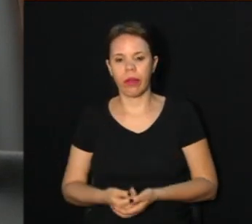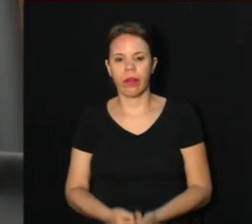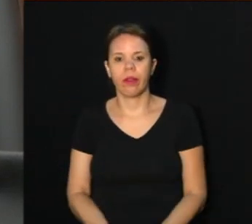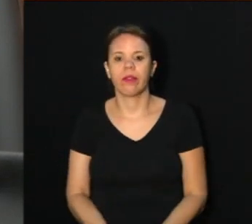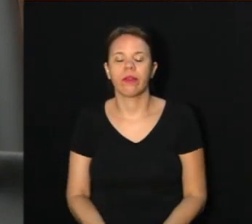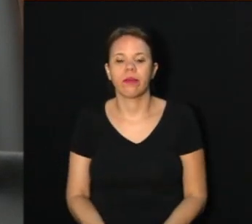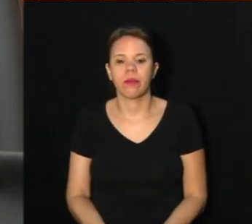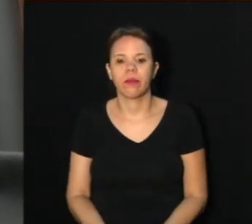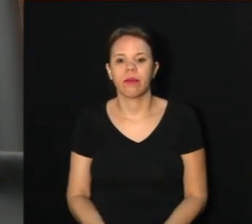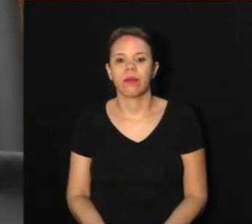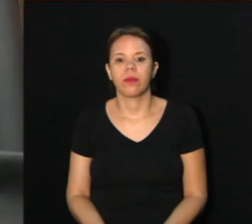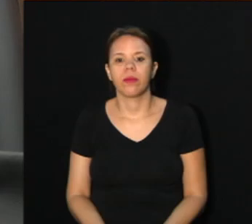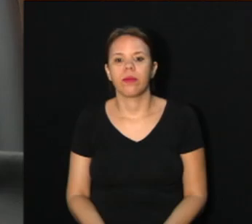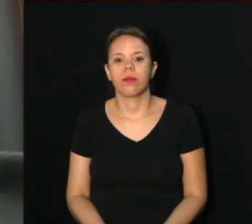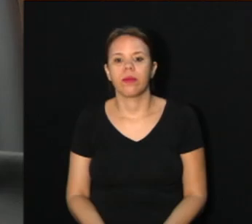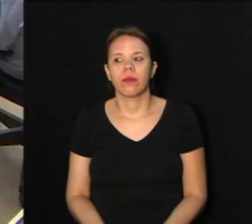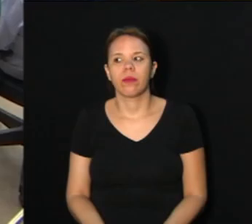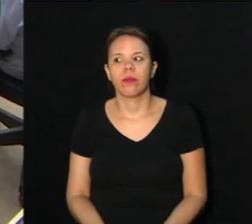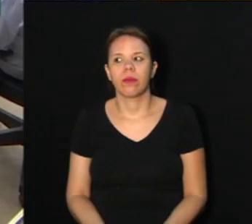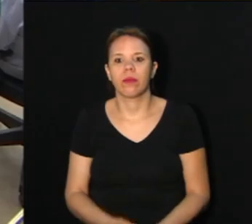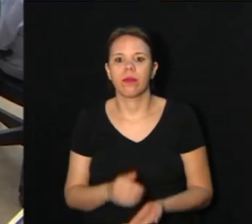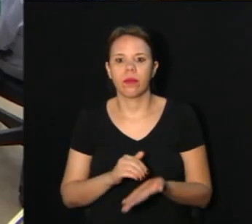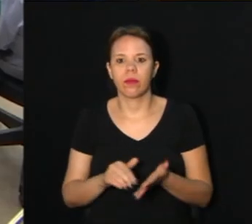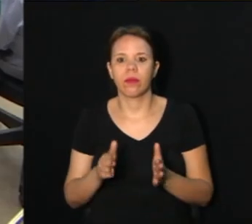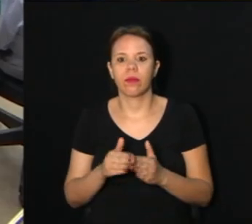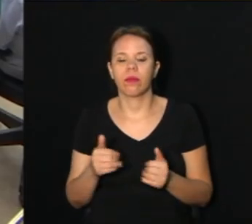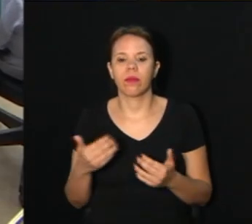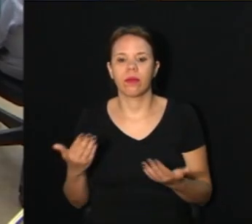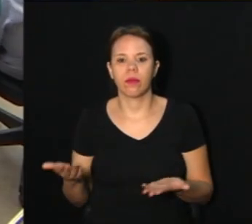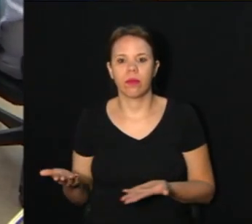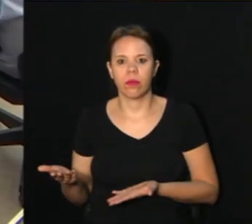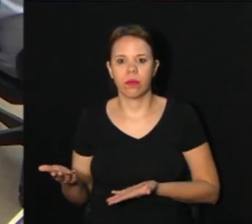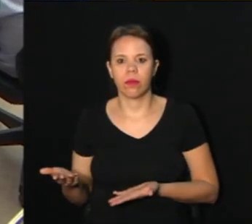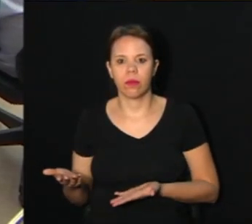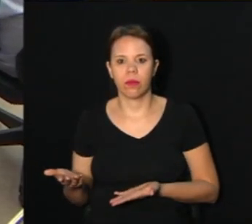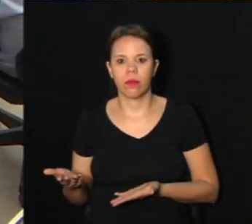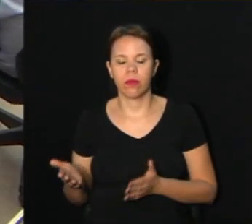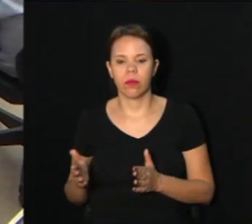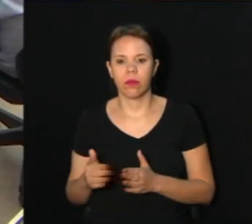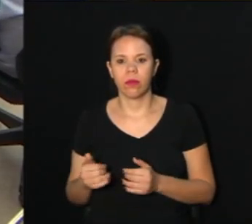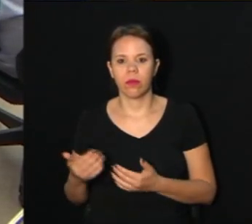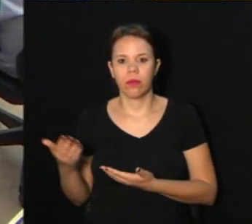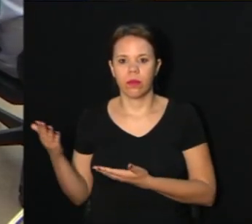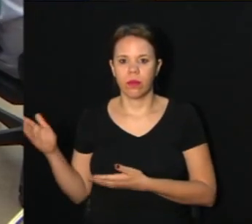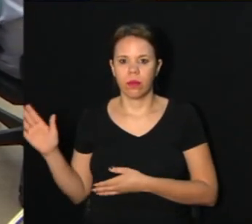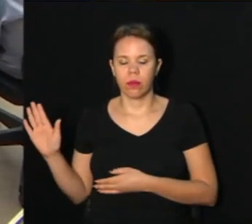Eu vou pedir, secretário, eu vou pedir o seguinte, secretário, eu peço a gentileza,